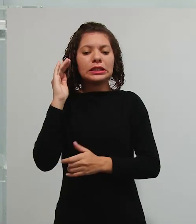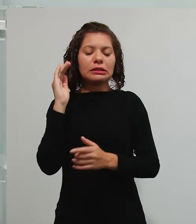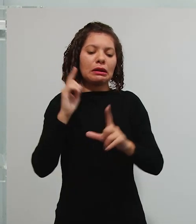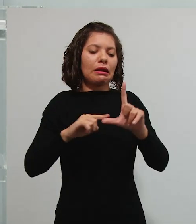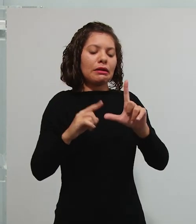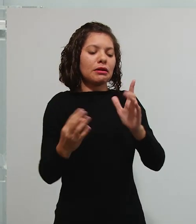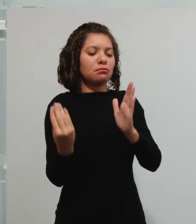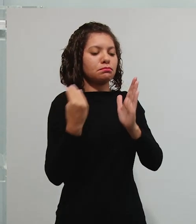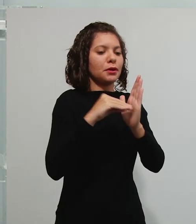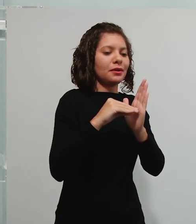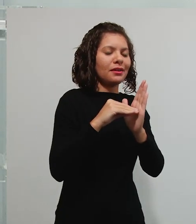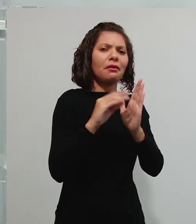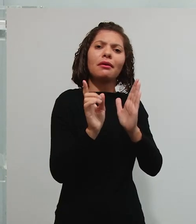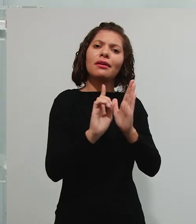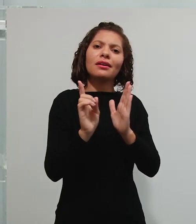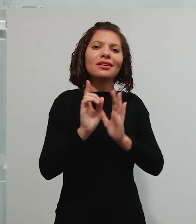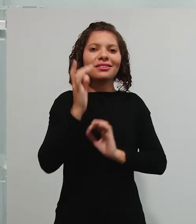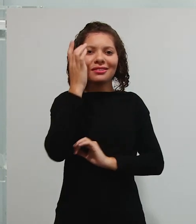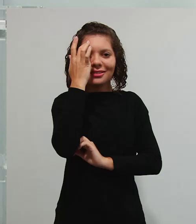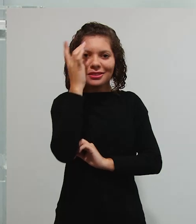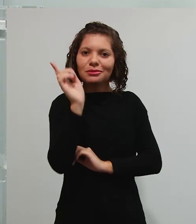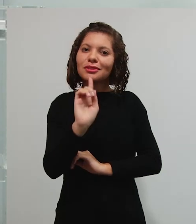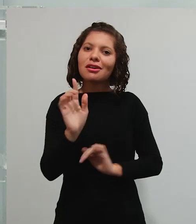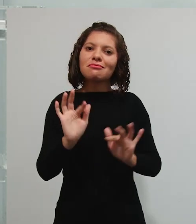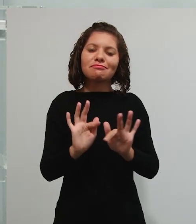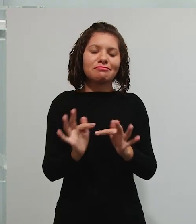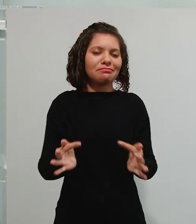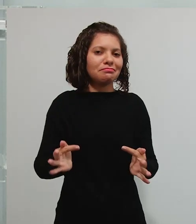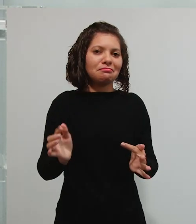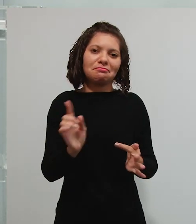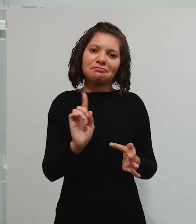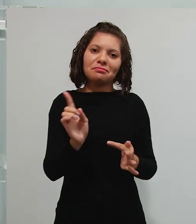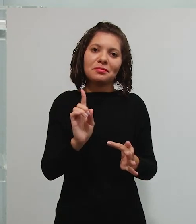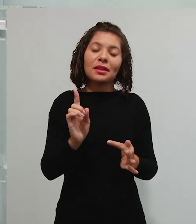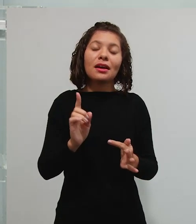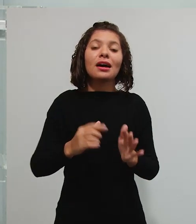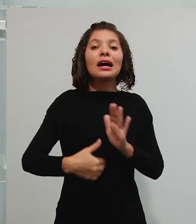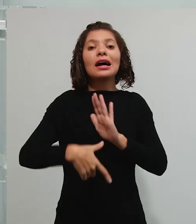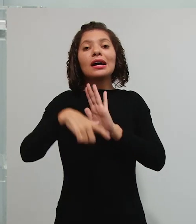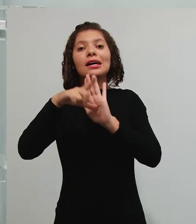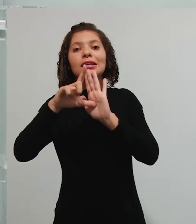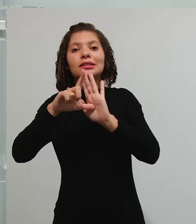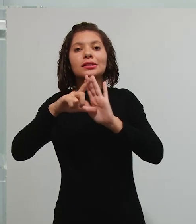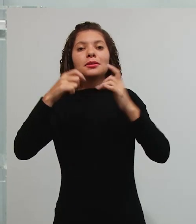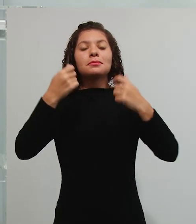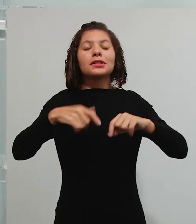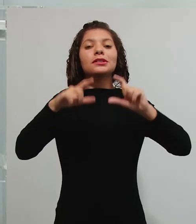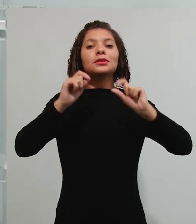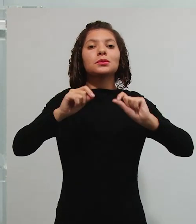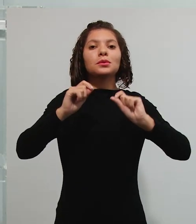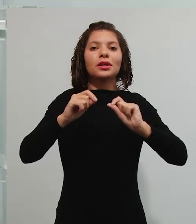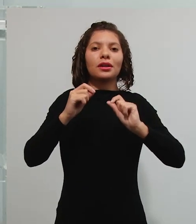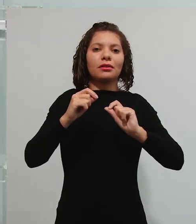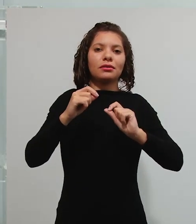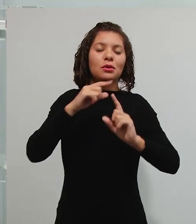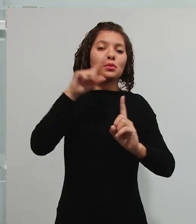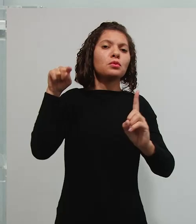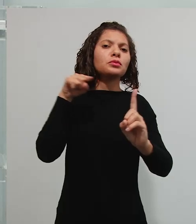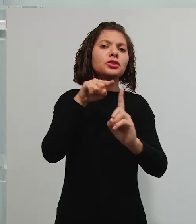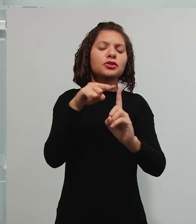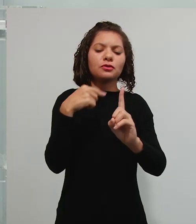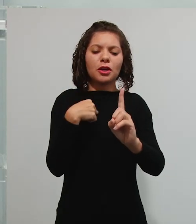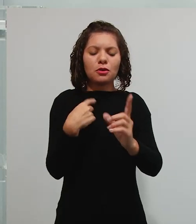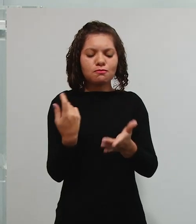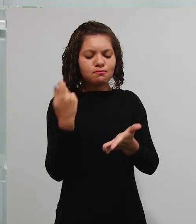é isso que é escrever. Porque para escrever, primeiro que nós temos que ter um objetivo estabelecido. Eu vou escrever para